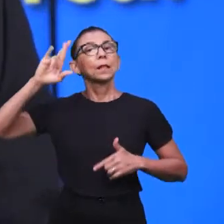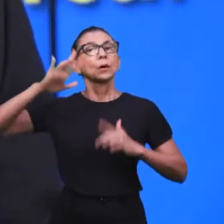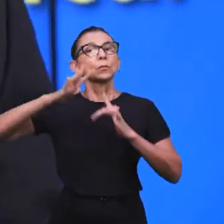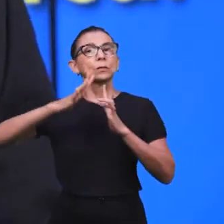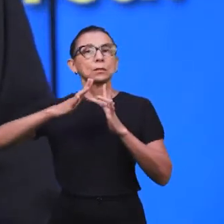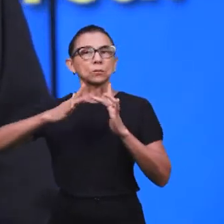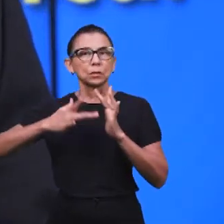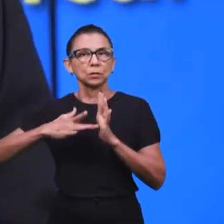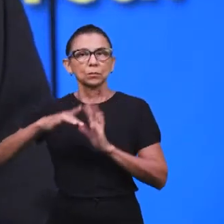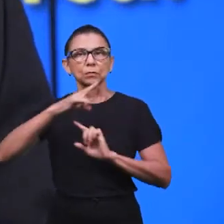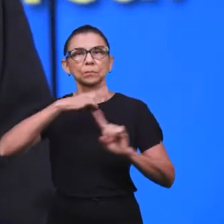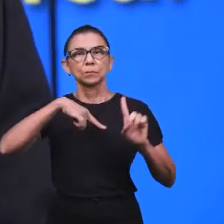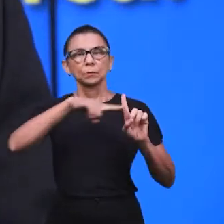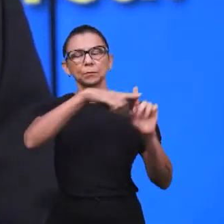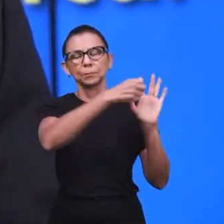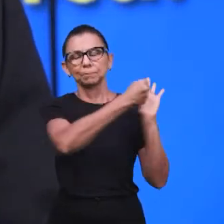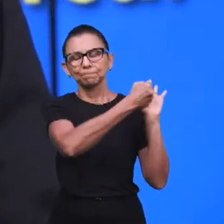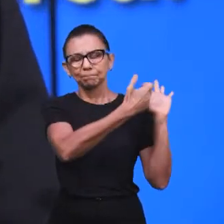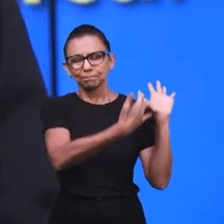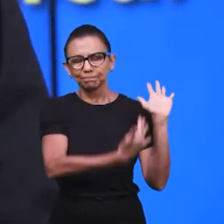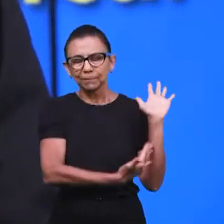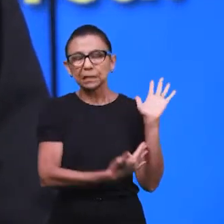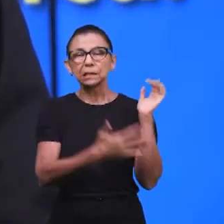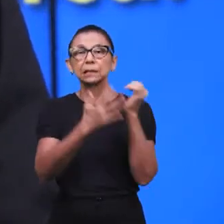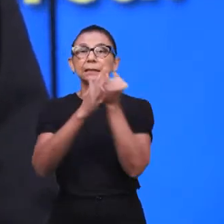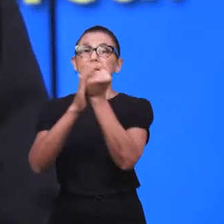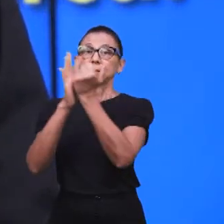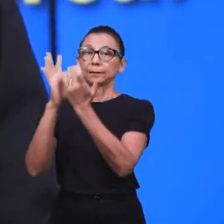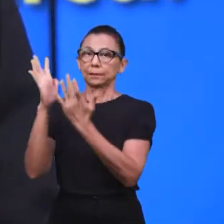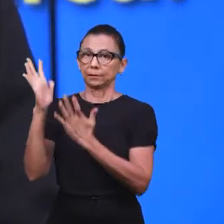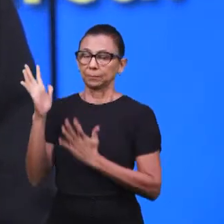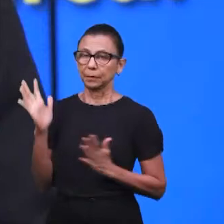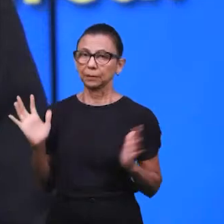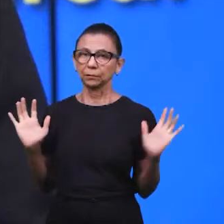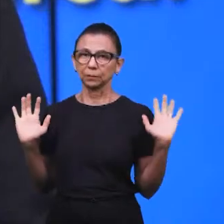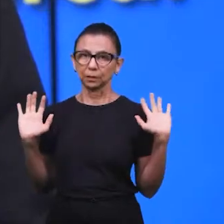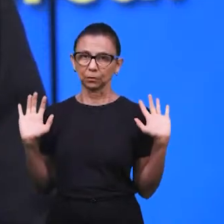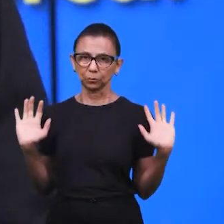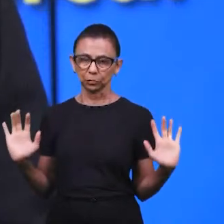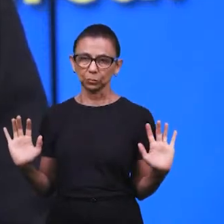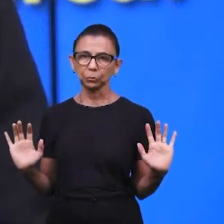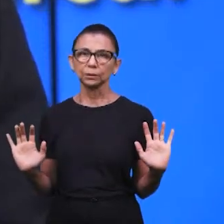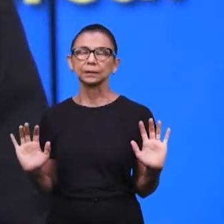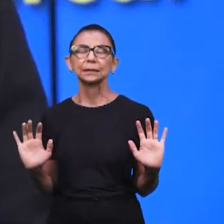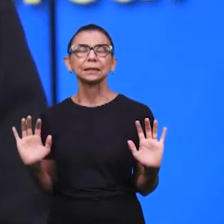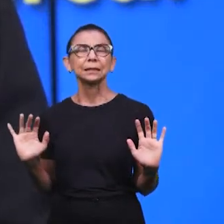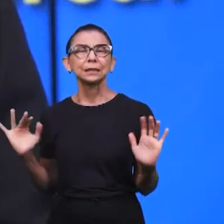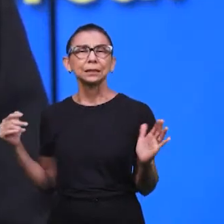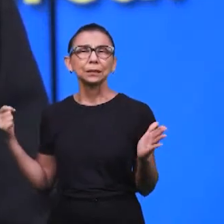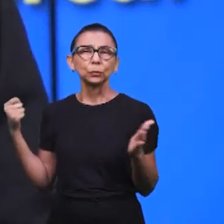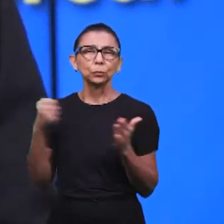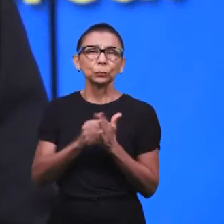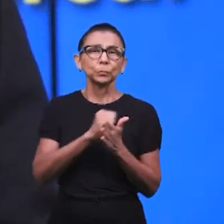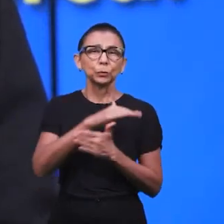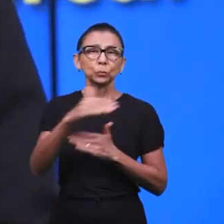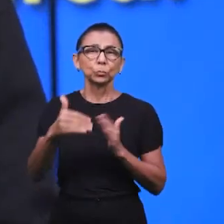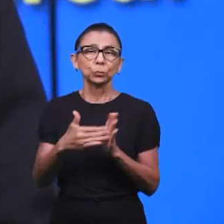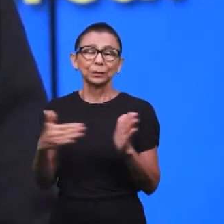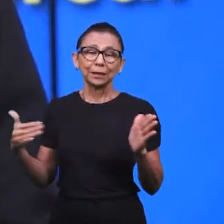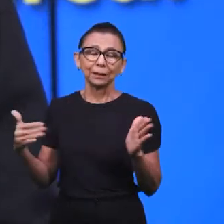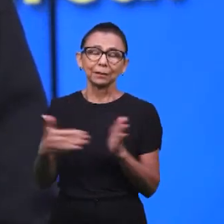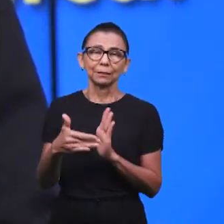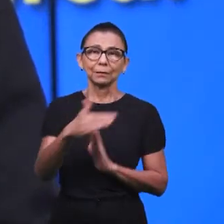Porque o Senhor Jesus, por ele ter derramado o seu sangue, por ele ter sido fiel até